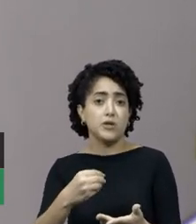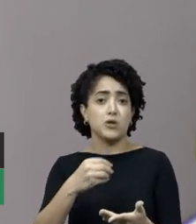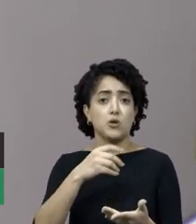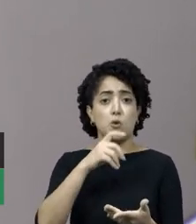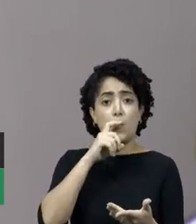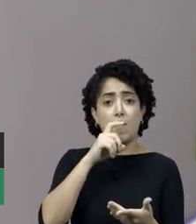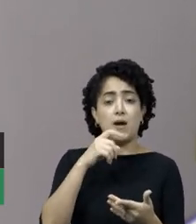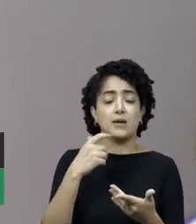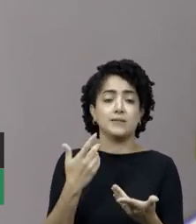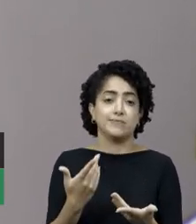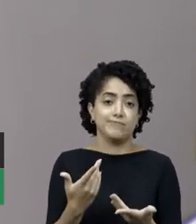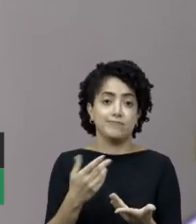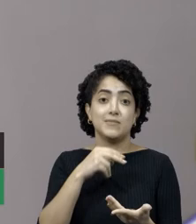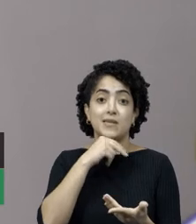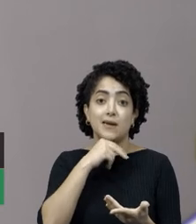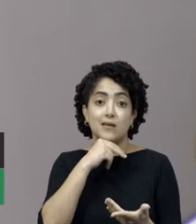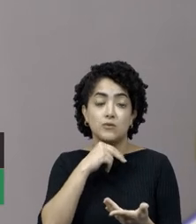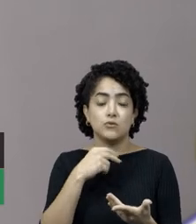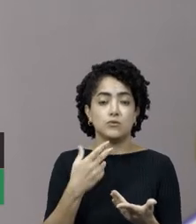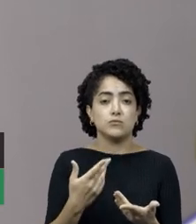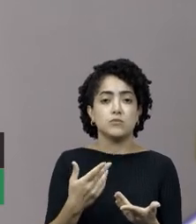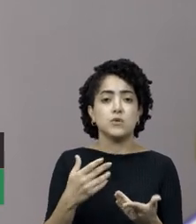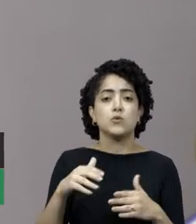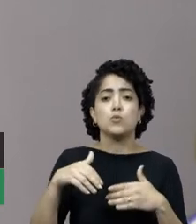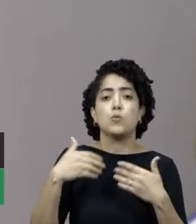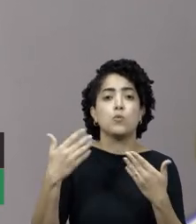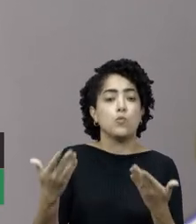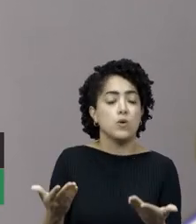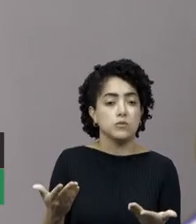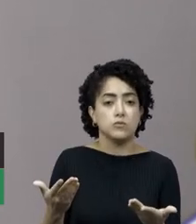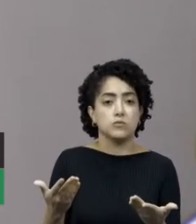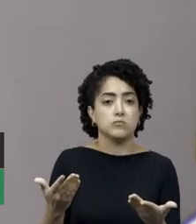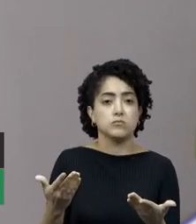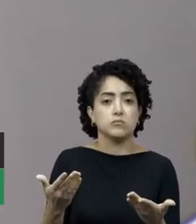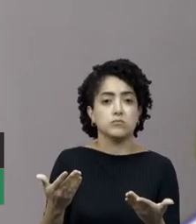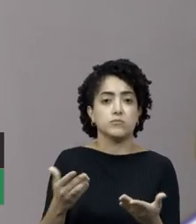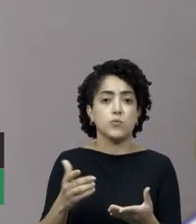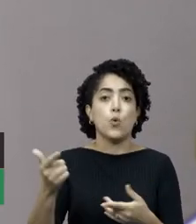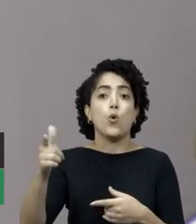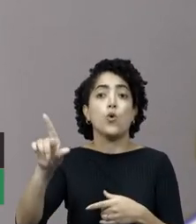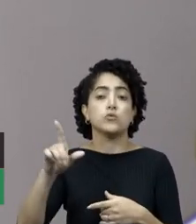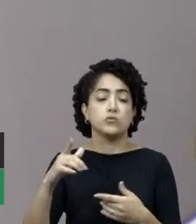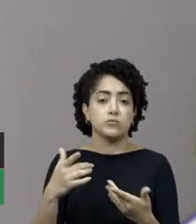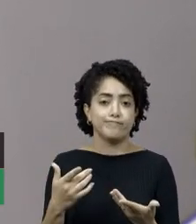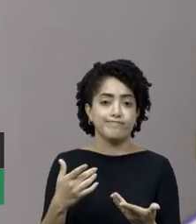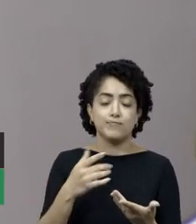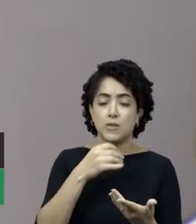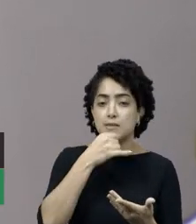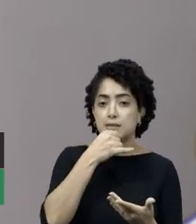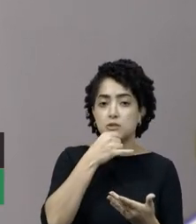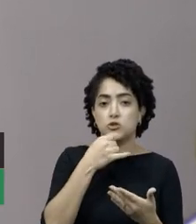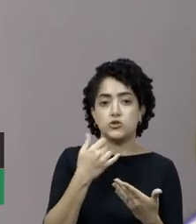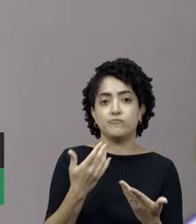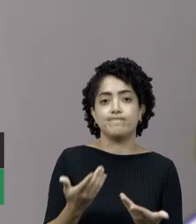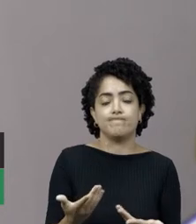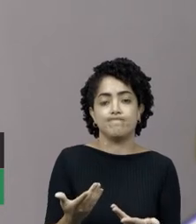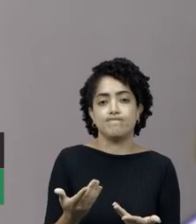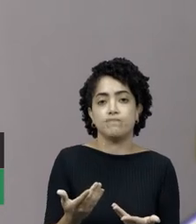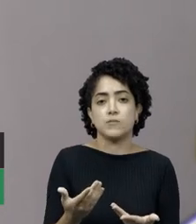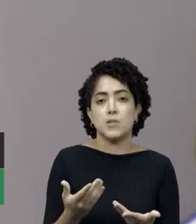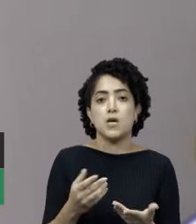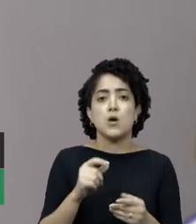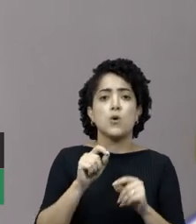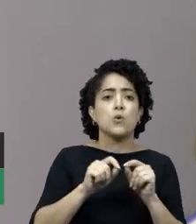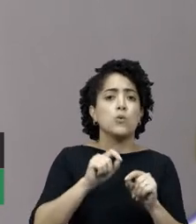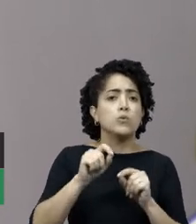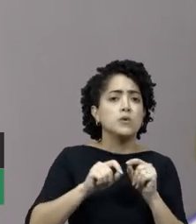alguém. Quando é que vai acontecer o próximo? É muito triste isso, né? O que o